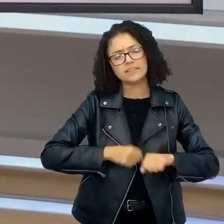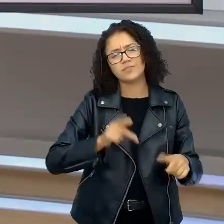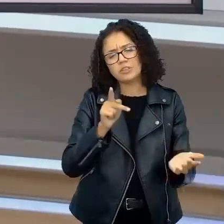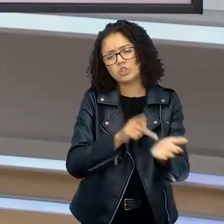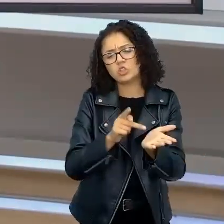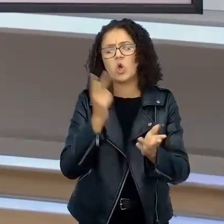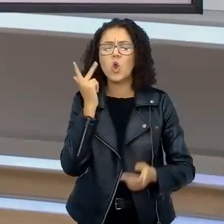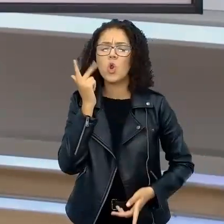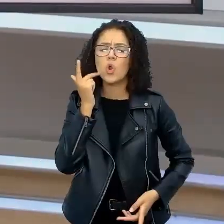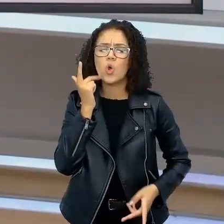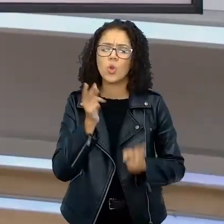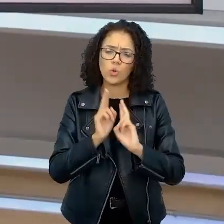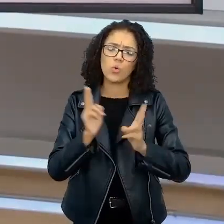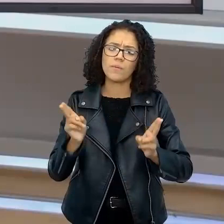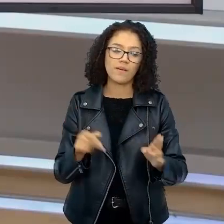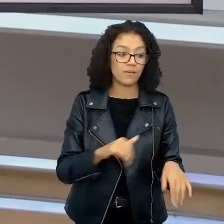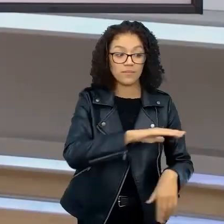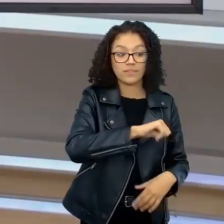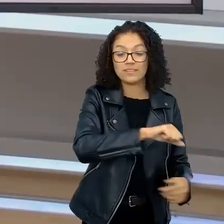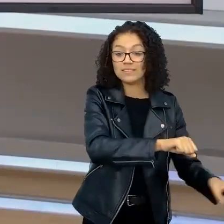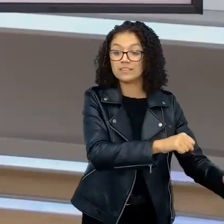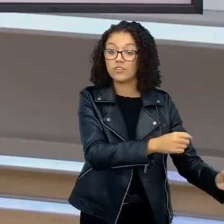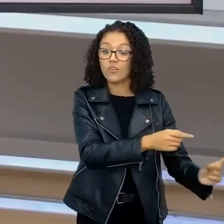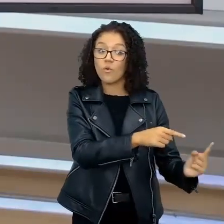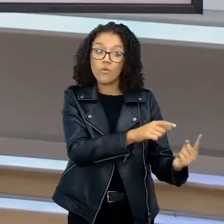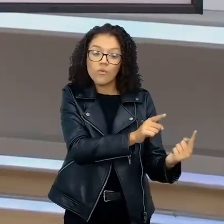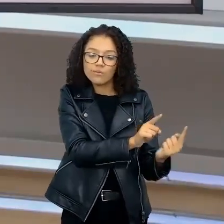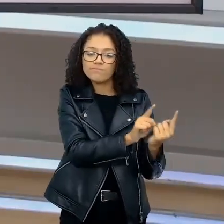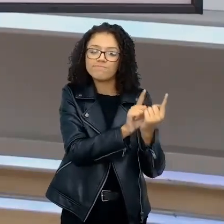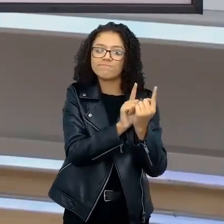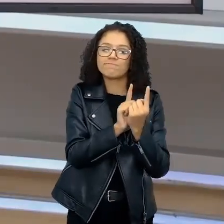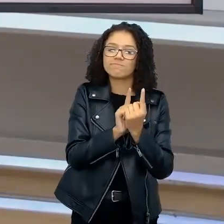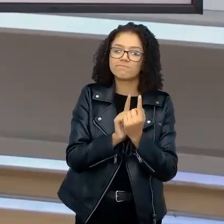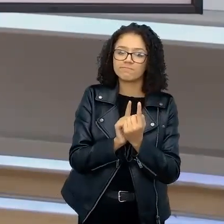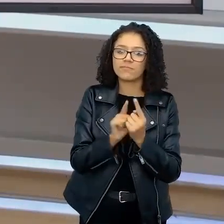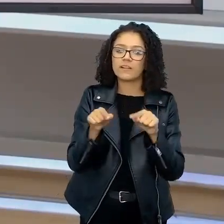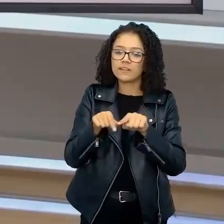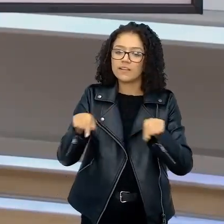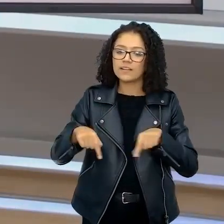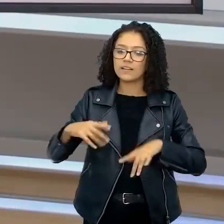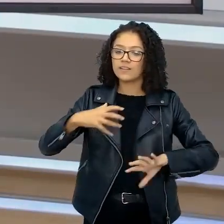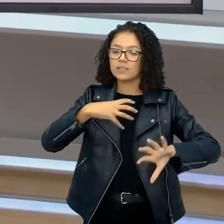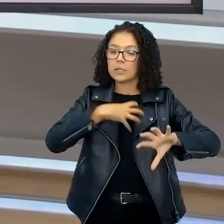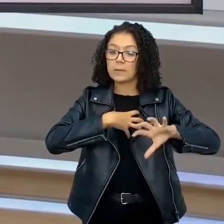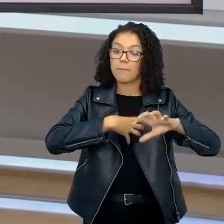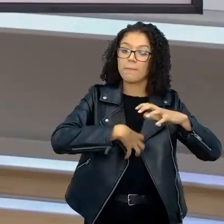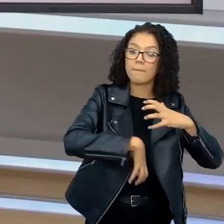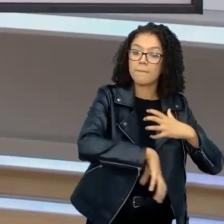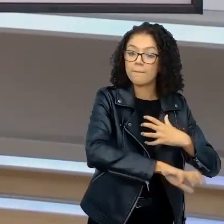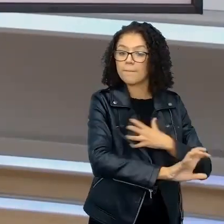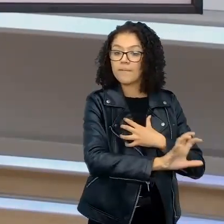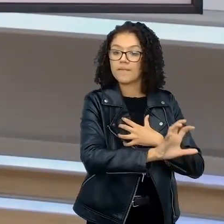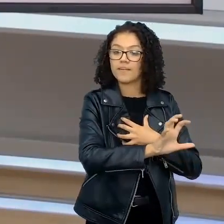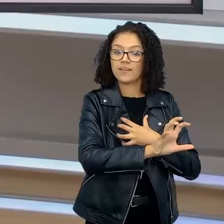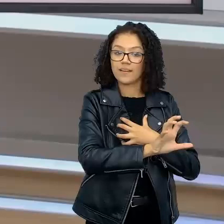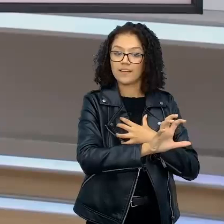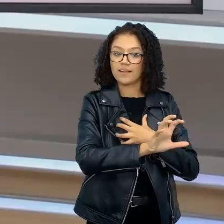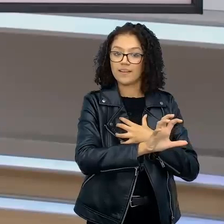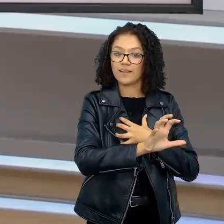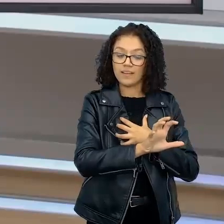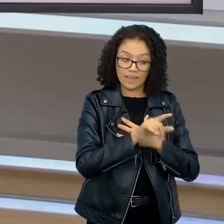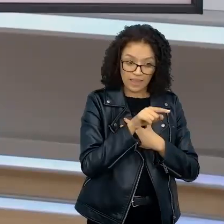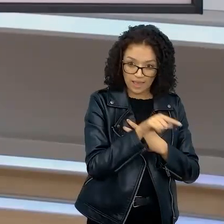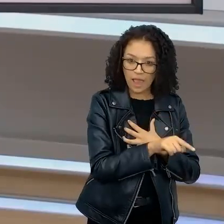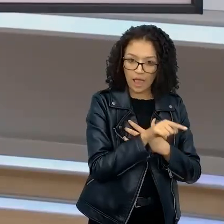o processo a partir daí, eu garanto uma escuta empática, ou seja, eu garanto que ela relate